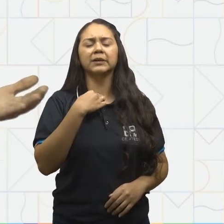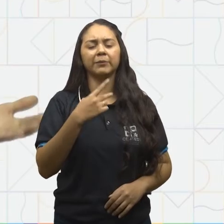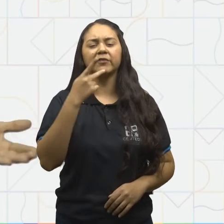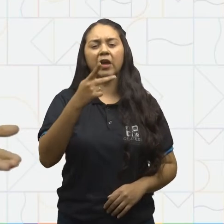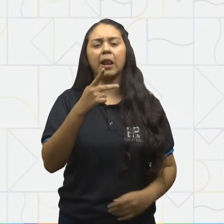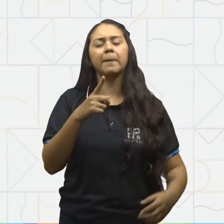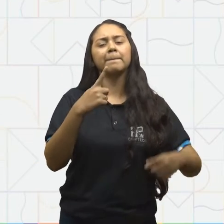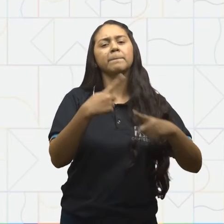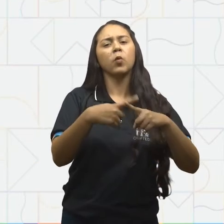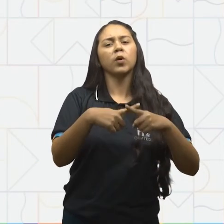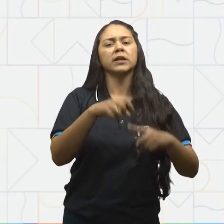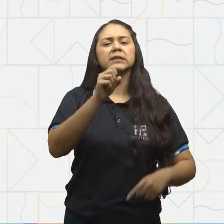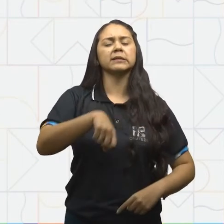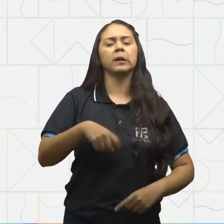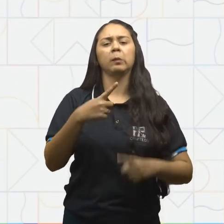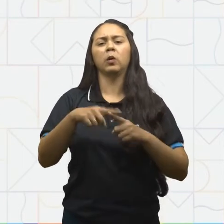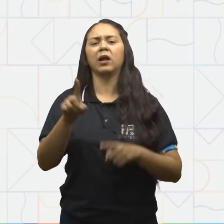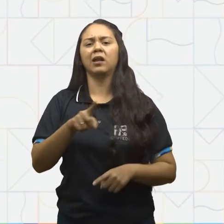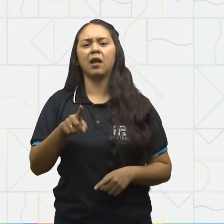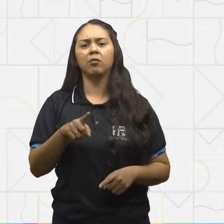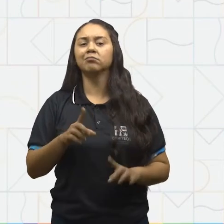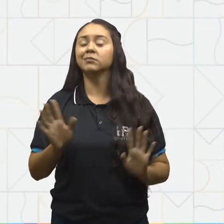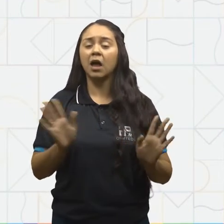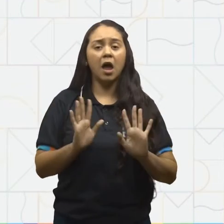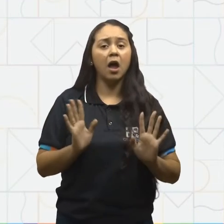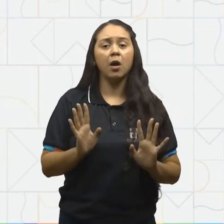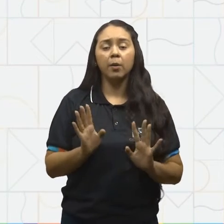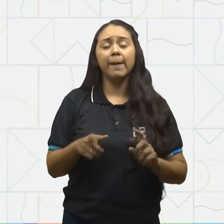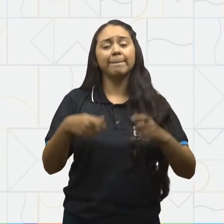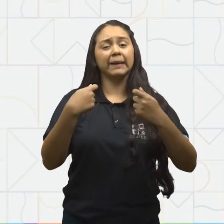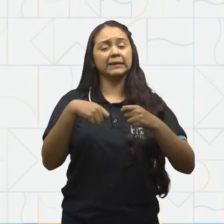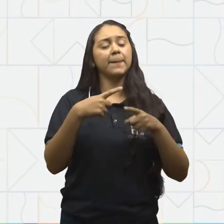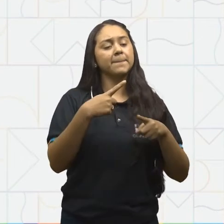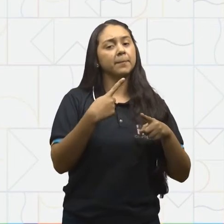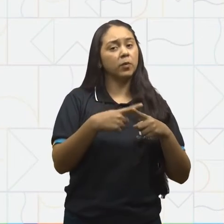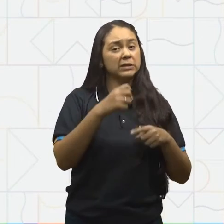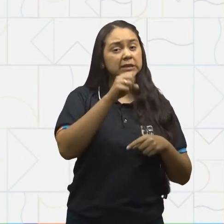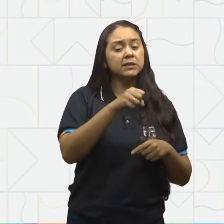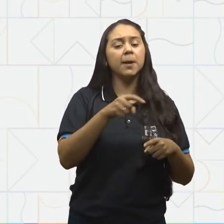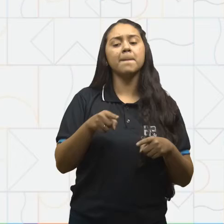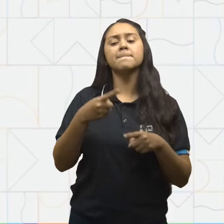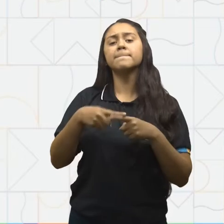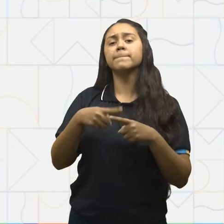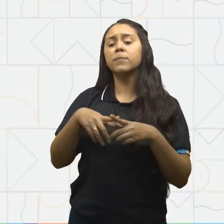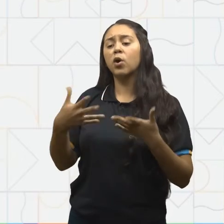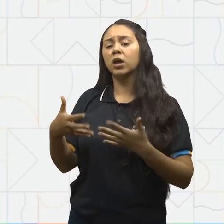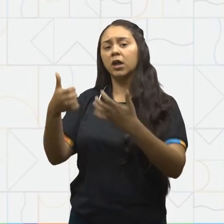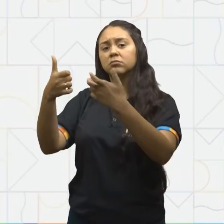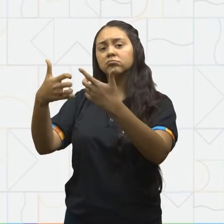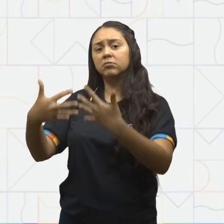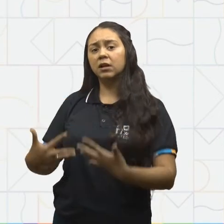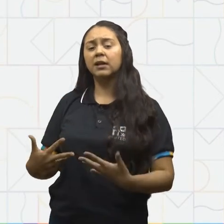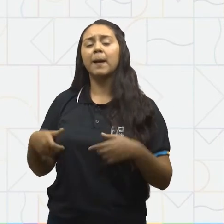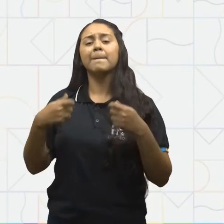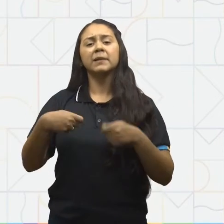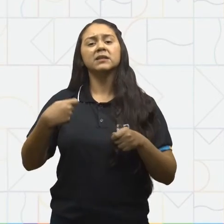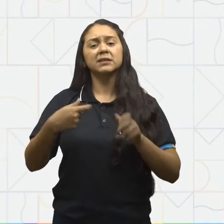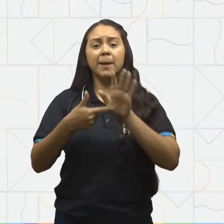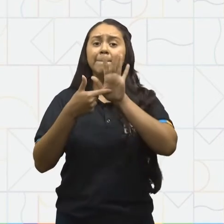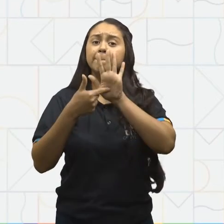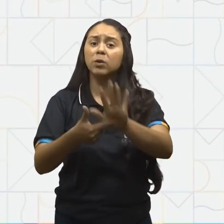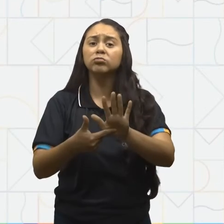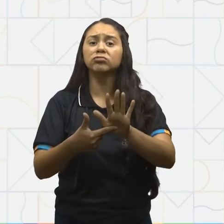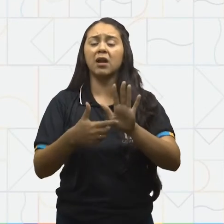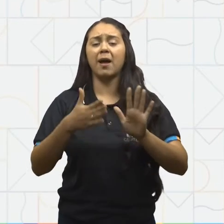de concordarmos ou não com determinado assunto. Precisamos convencer. E convencemos por meio